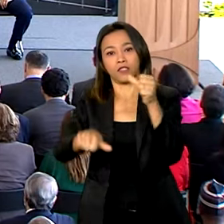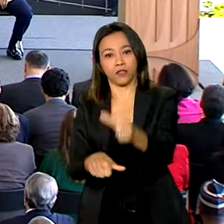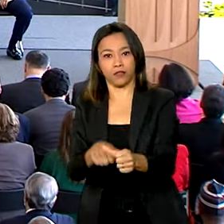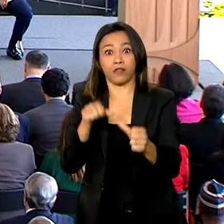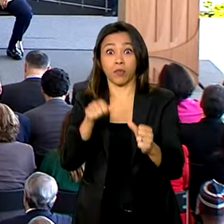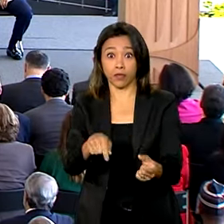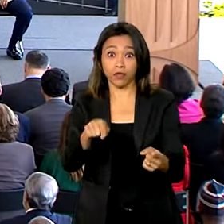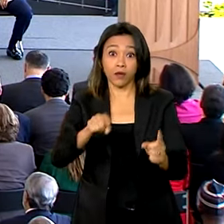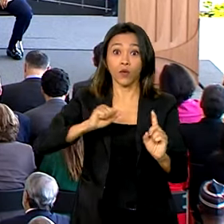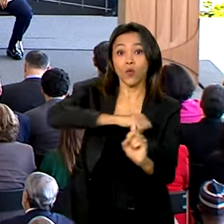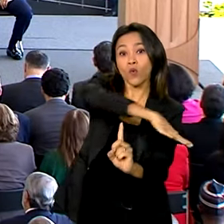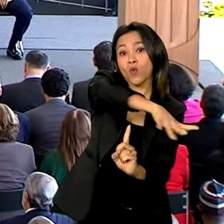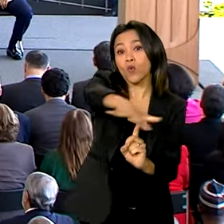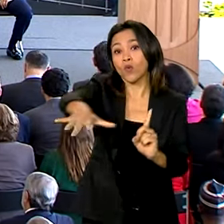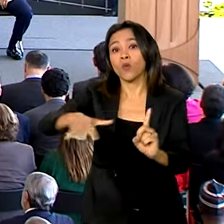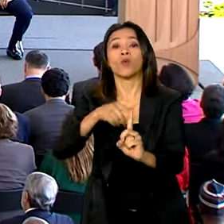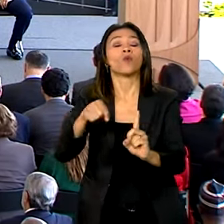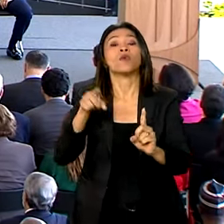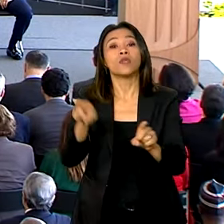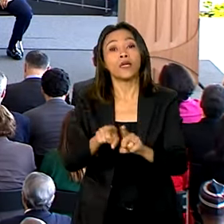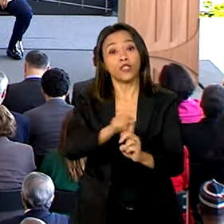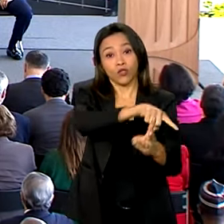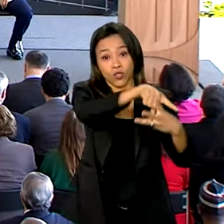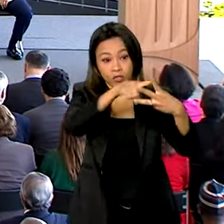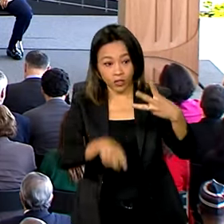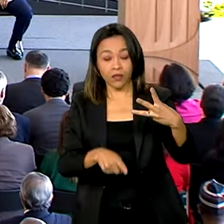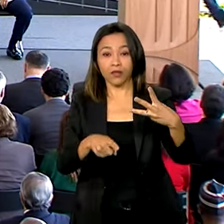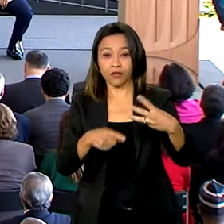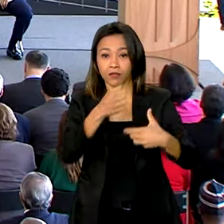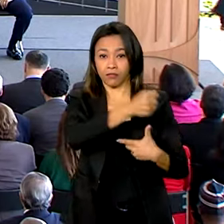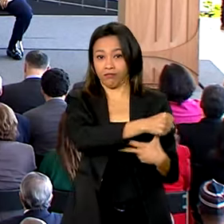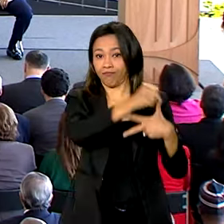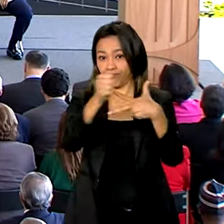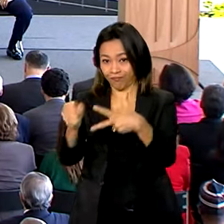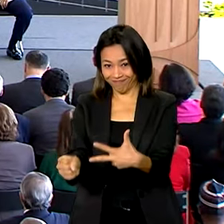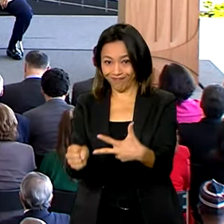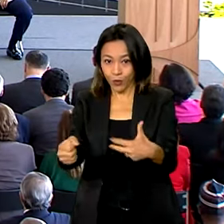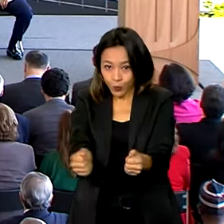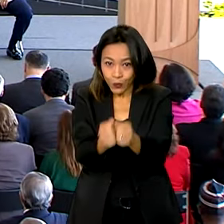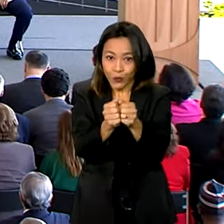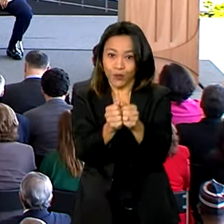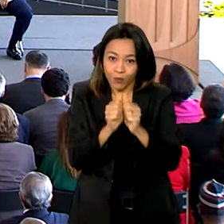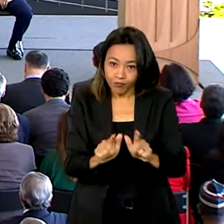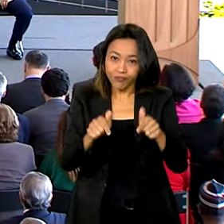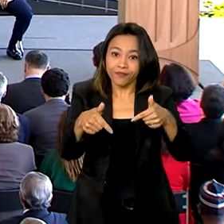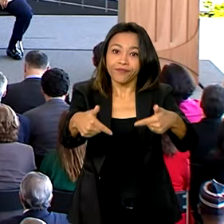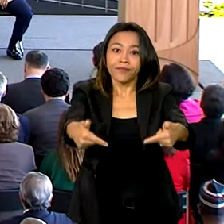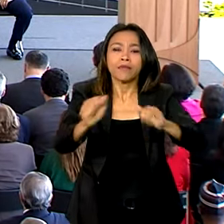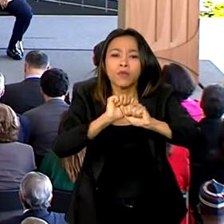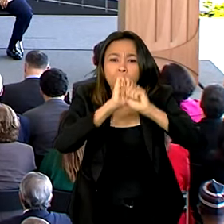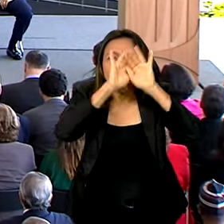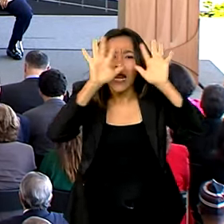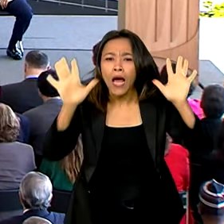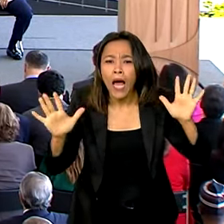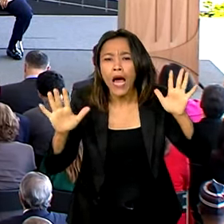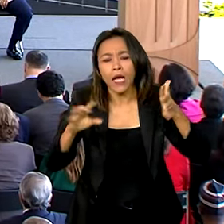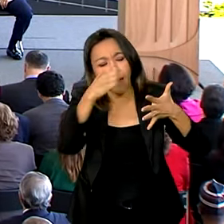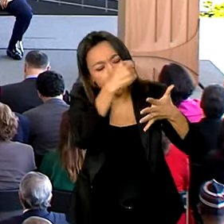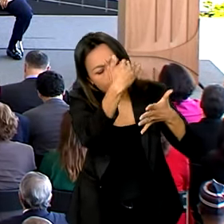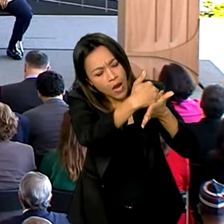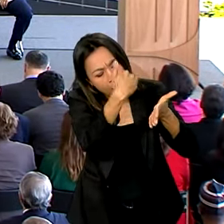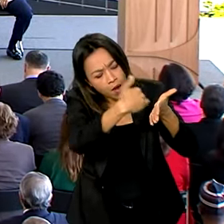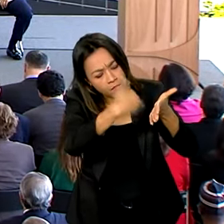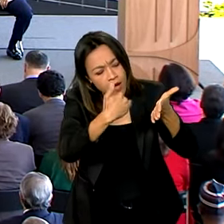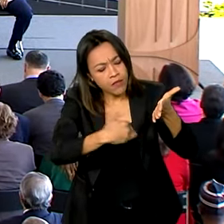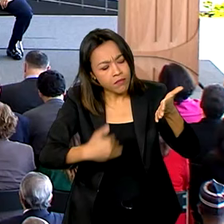Ecológica entre os três poderes do Estado brasileiro. Com definições transparentes e necessárias, o pacto